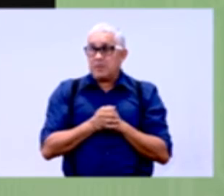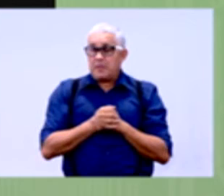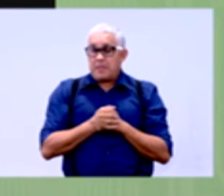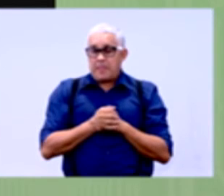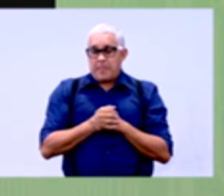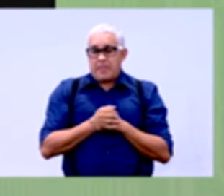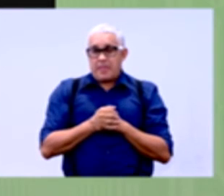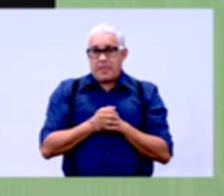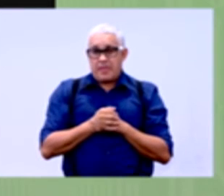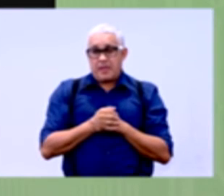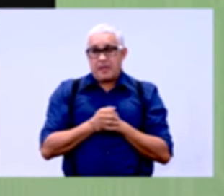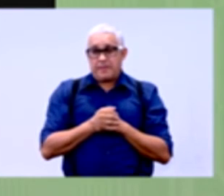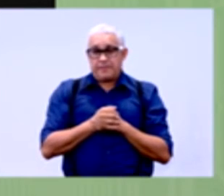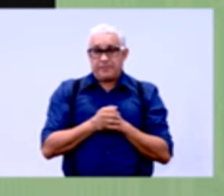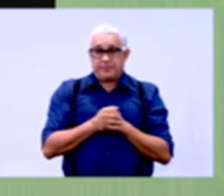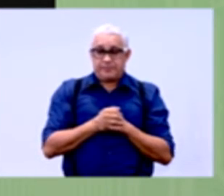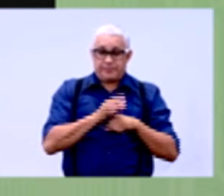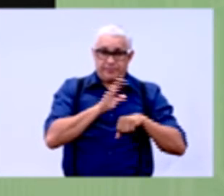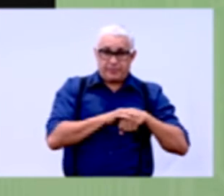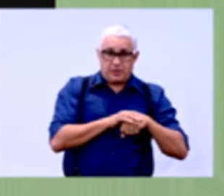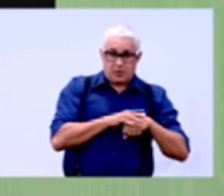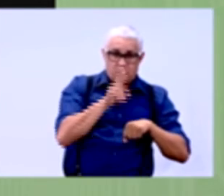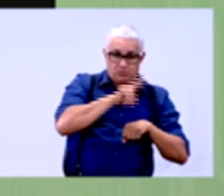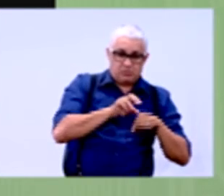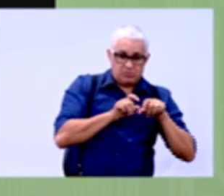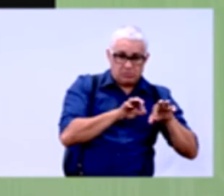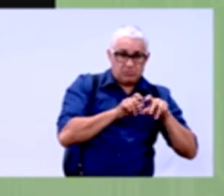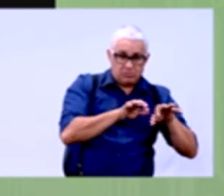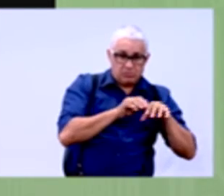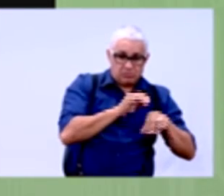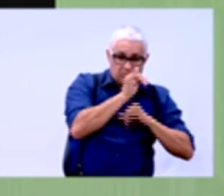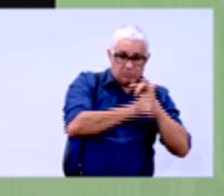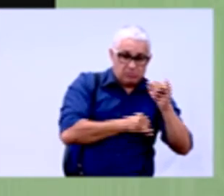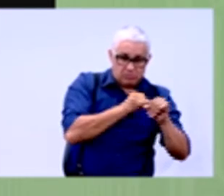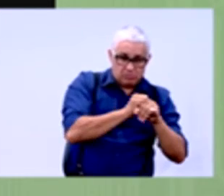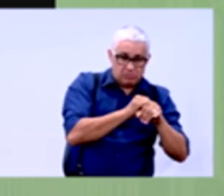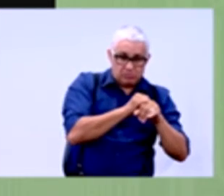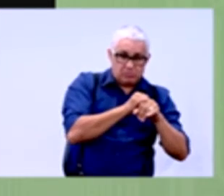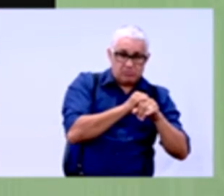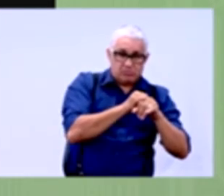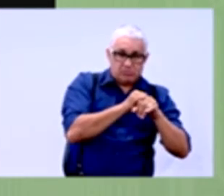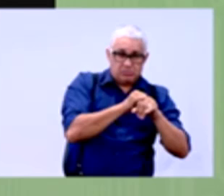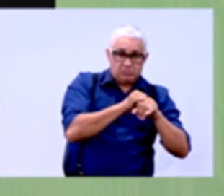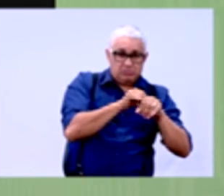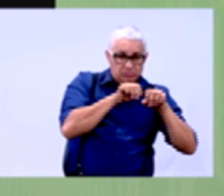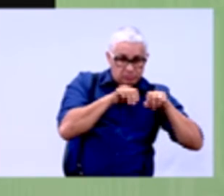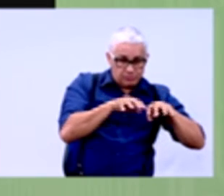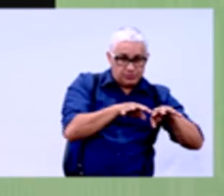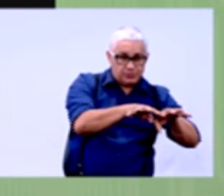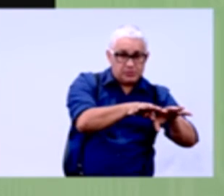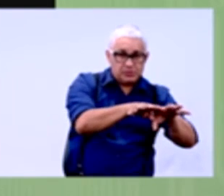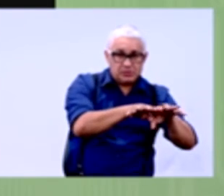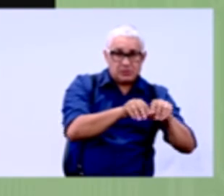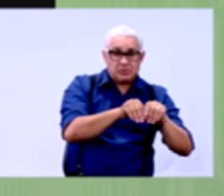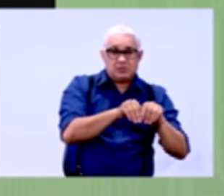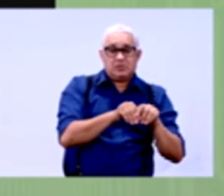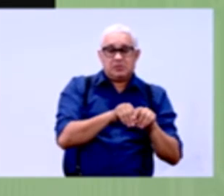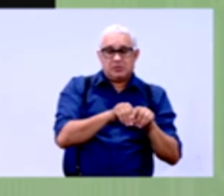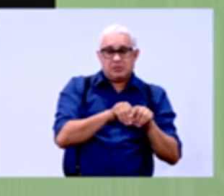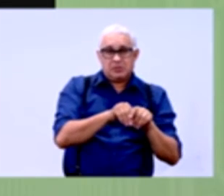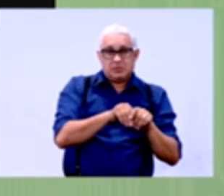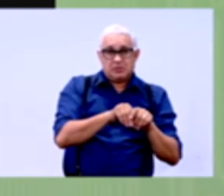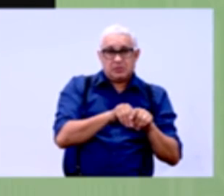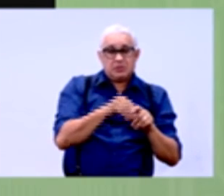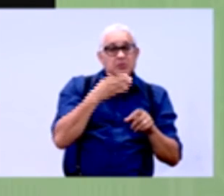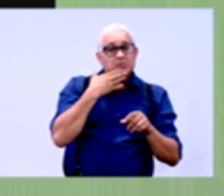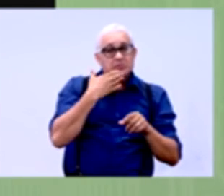o usuário digita alguma informação no navegador. Essa informação vai via uma